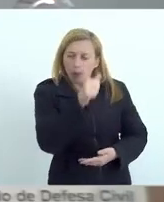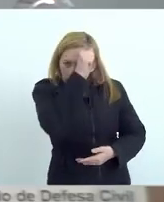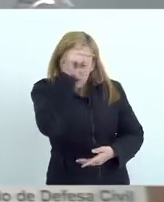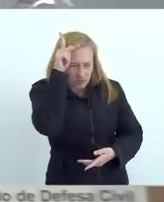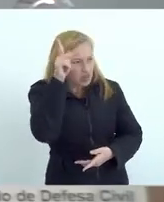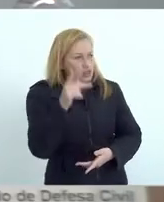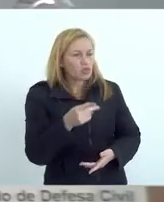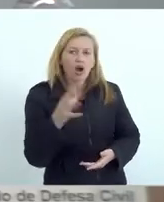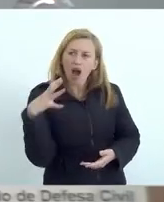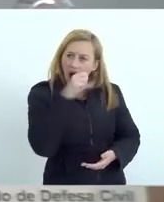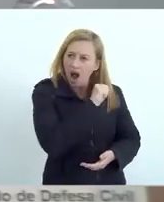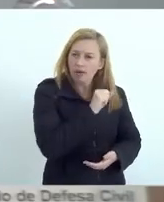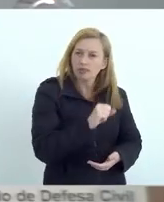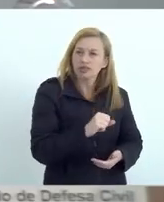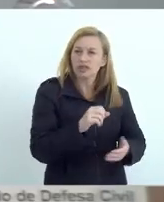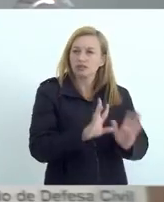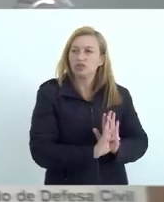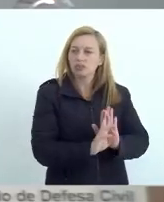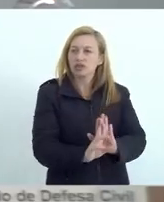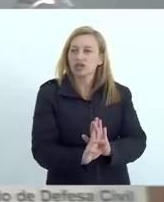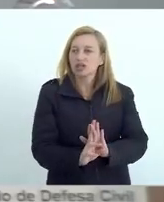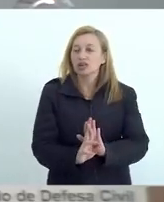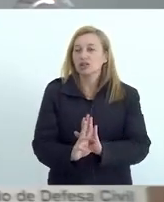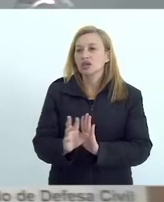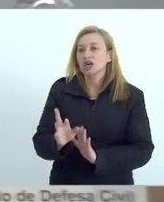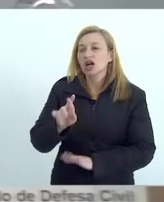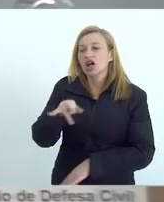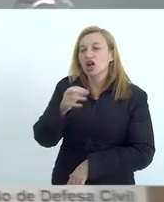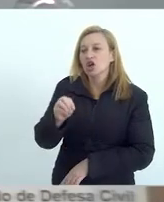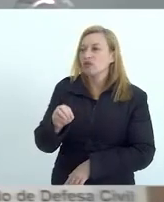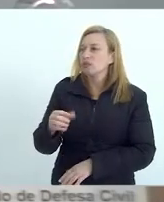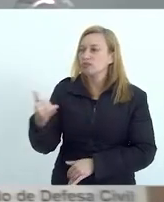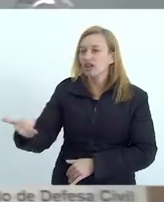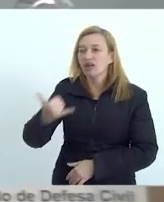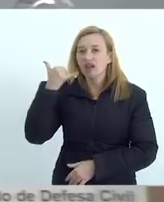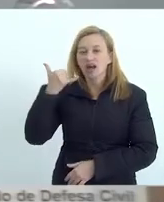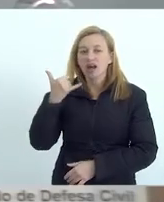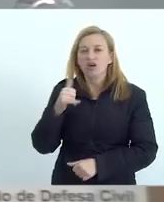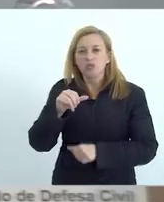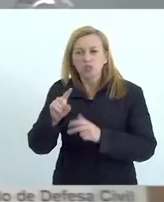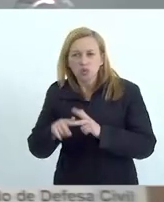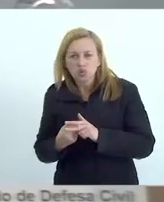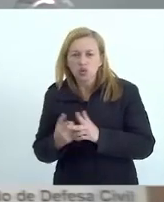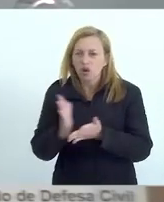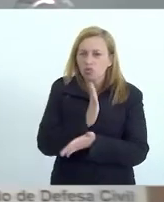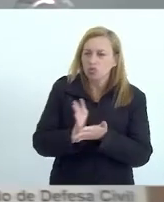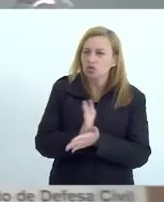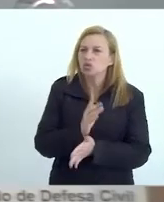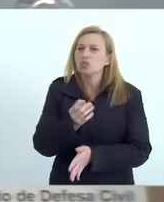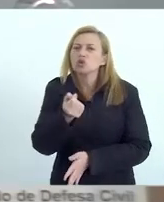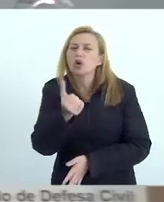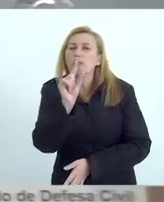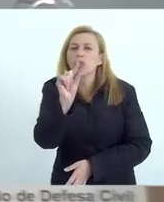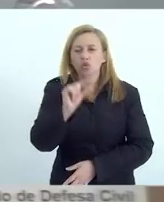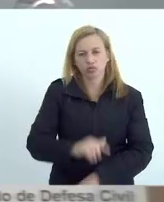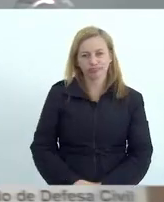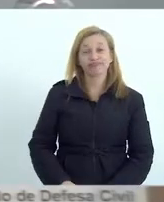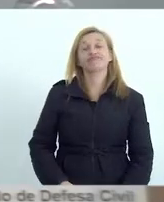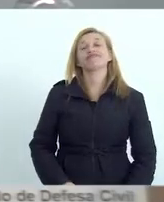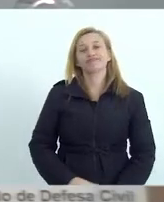ele me imediatamente mandou representante do a rir me ligar reformou algum dia formou Mas faltam muitos